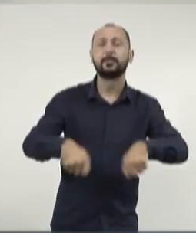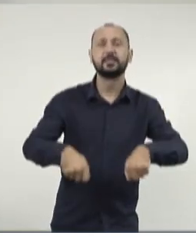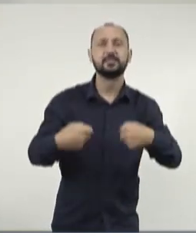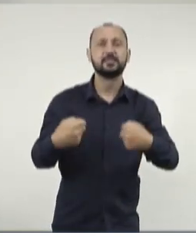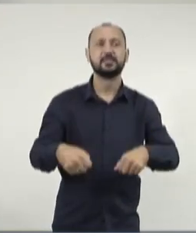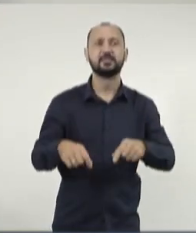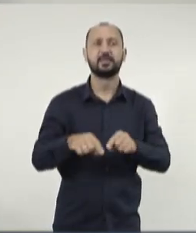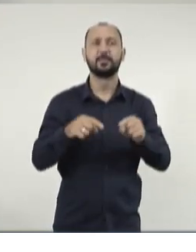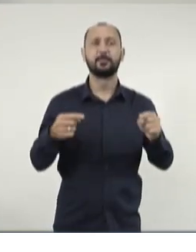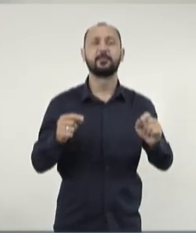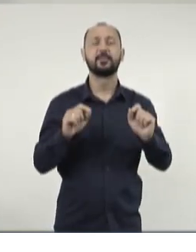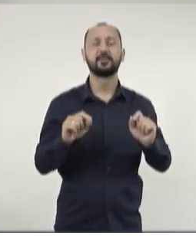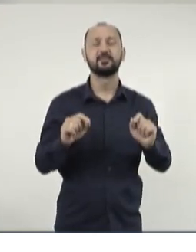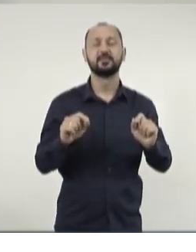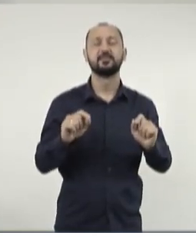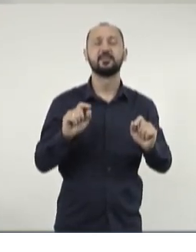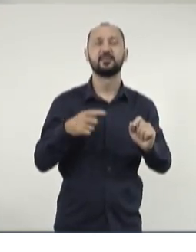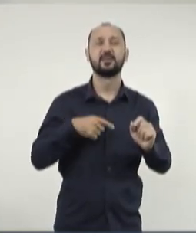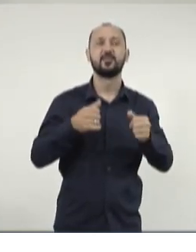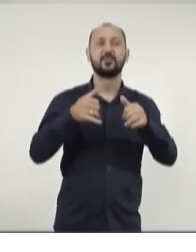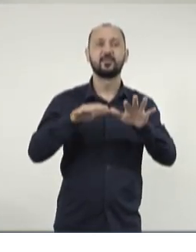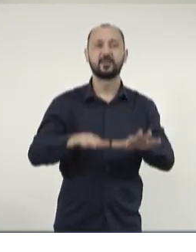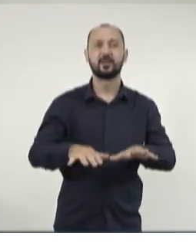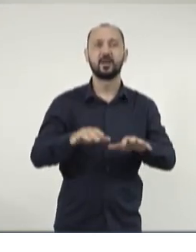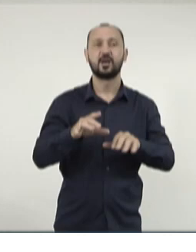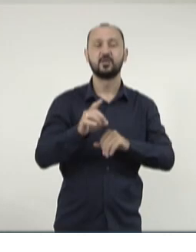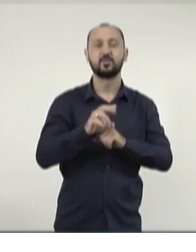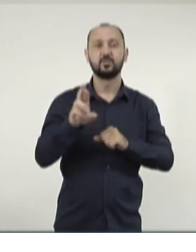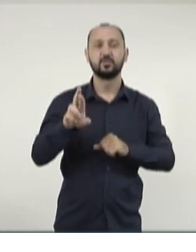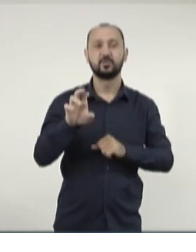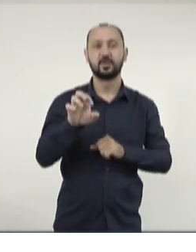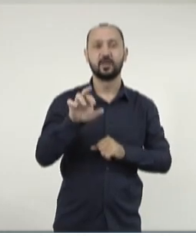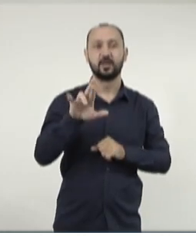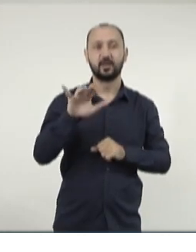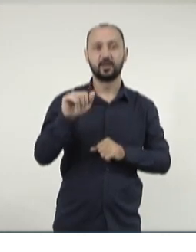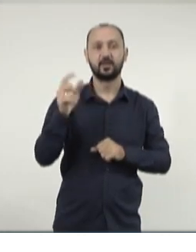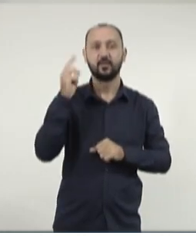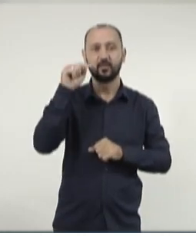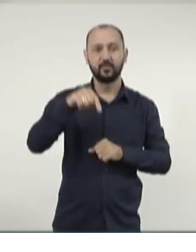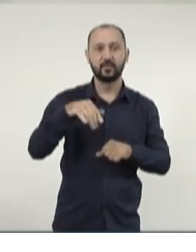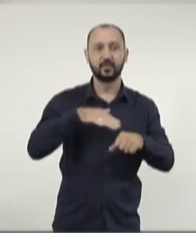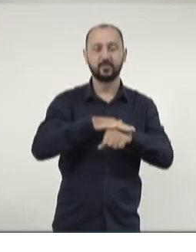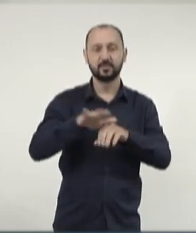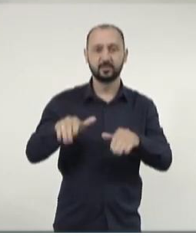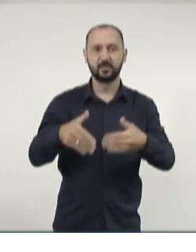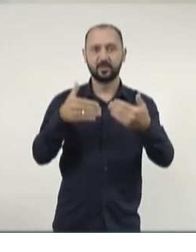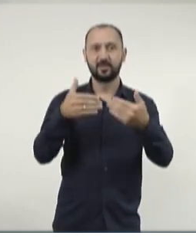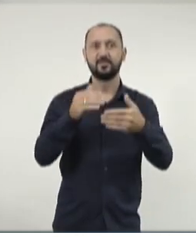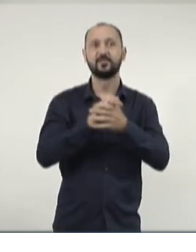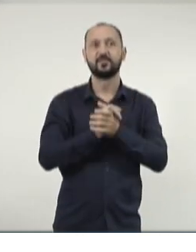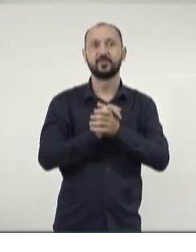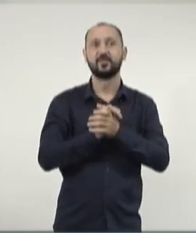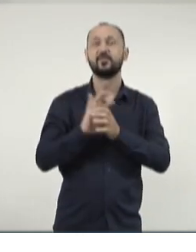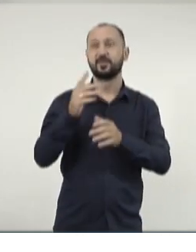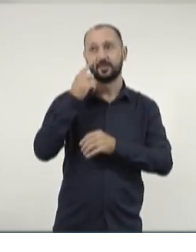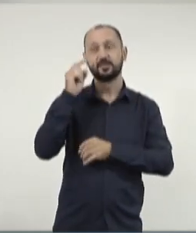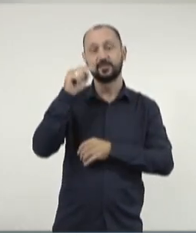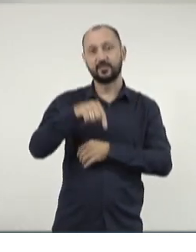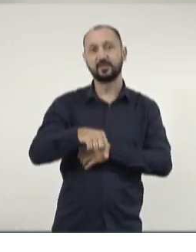precisa. Mas quem está aqui hoje é a doutora Érica, vem conversar com ela. Já falei para ela que você